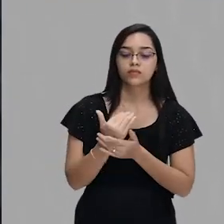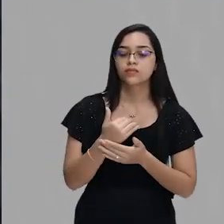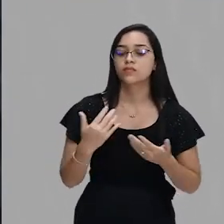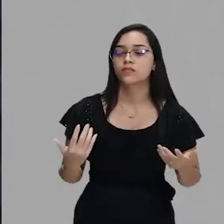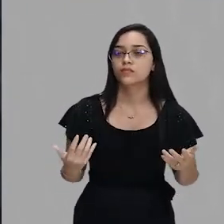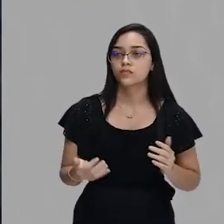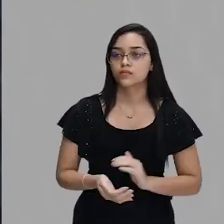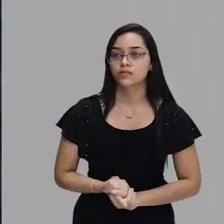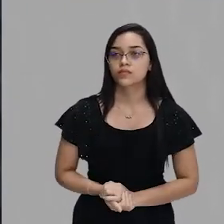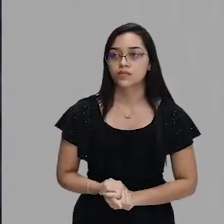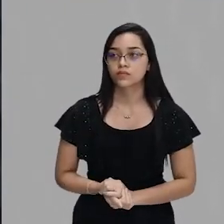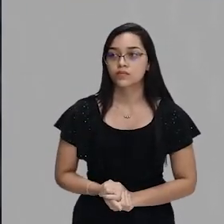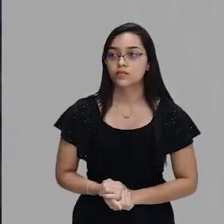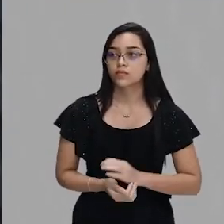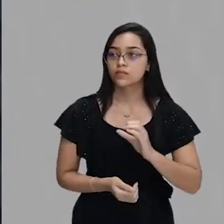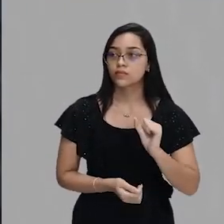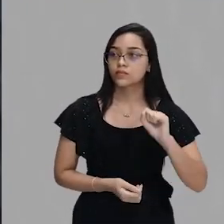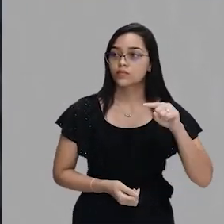padrão? É o